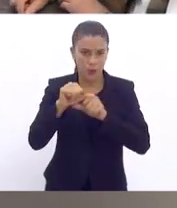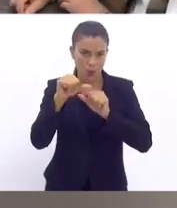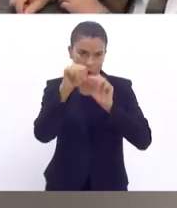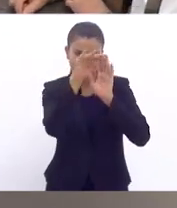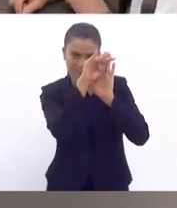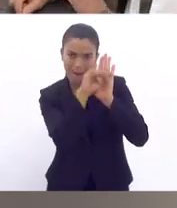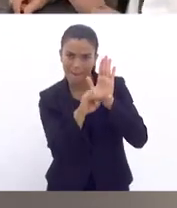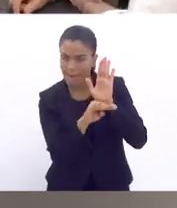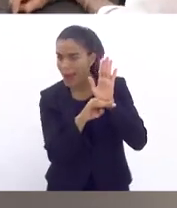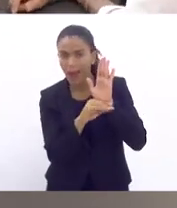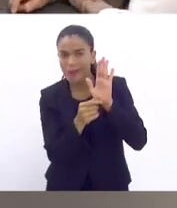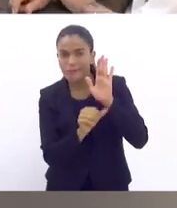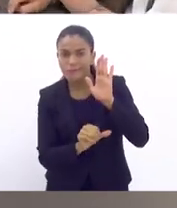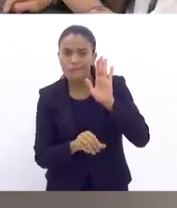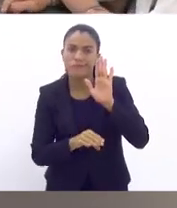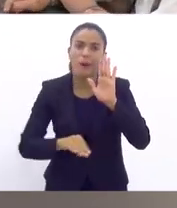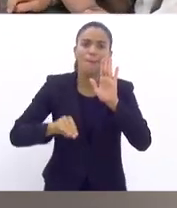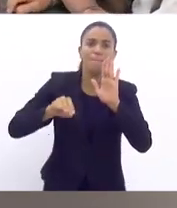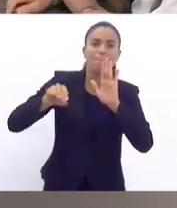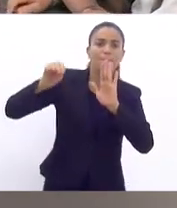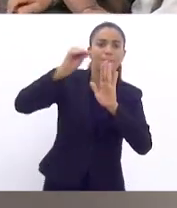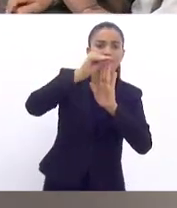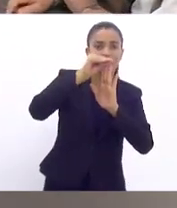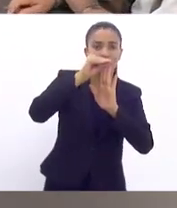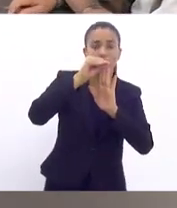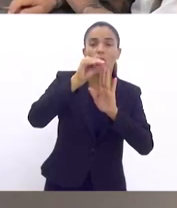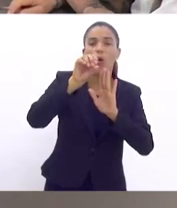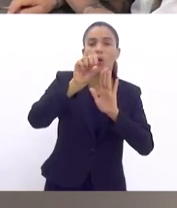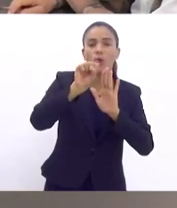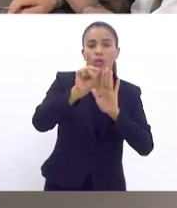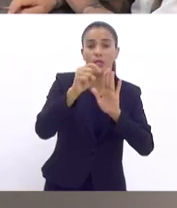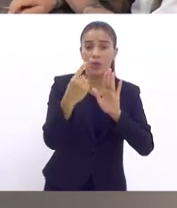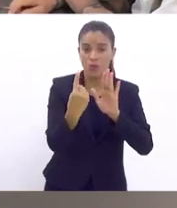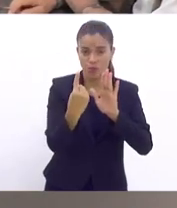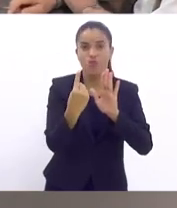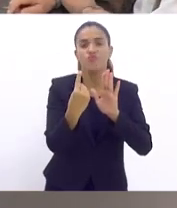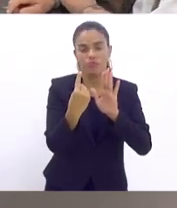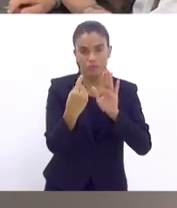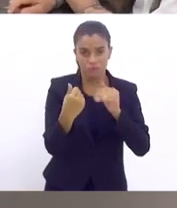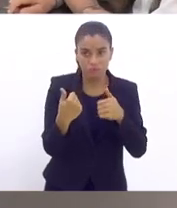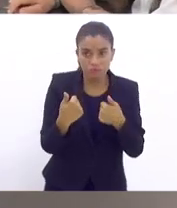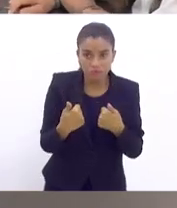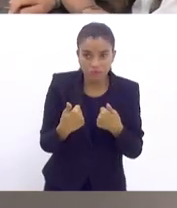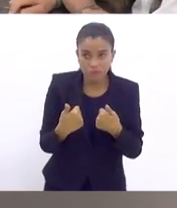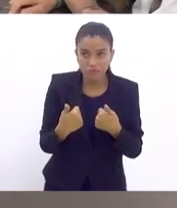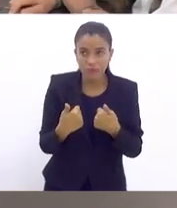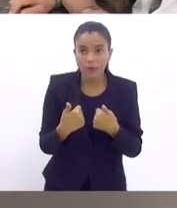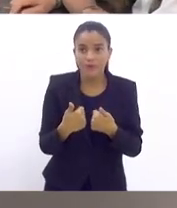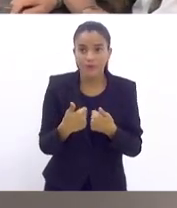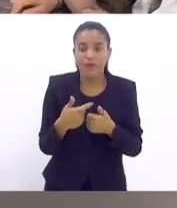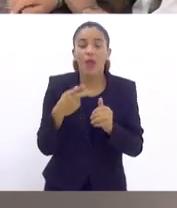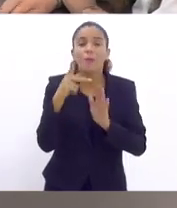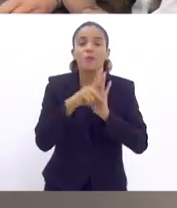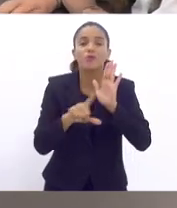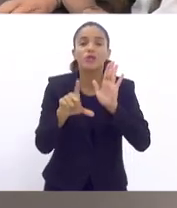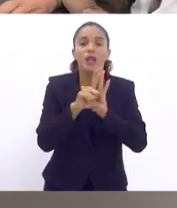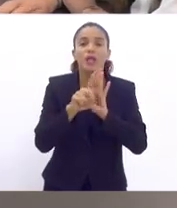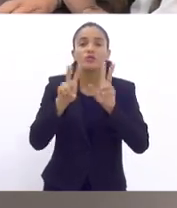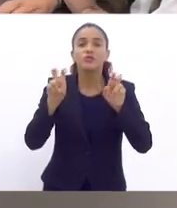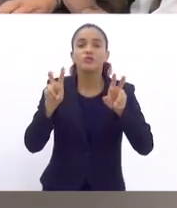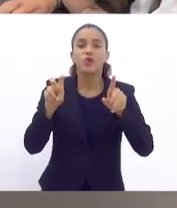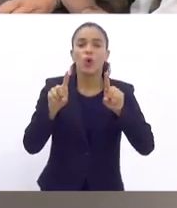que é pedido Deputado serafini para trazer o item 804 81 da pauta que é o projeto sobre os